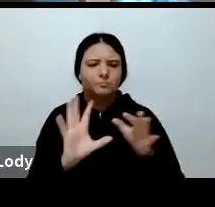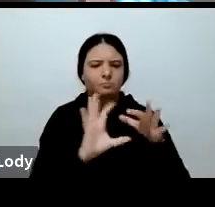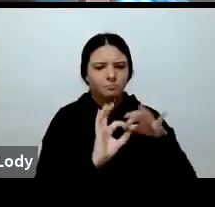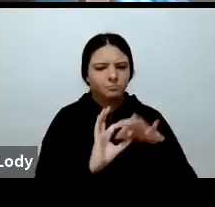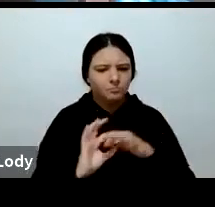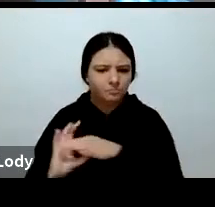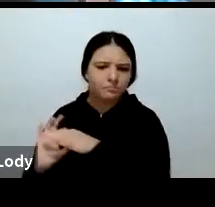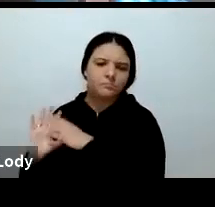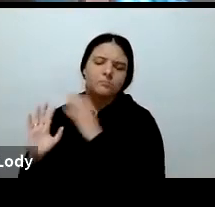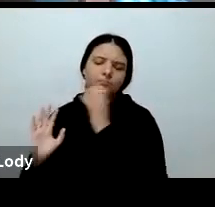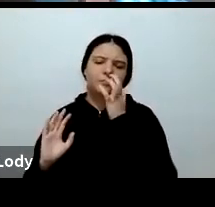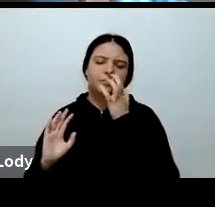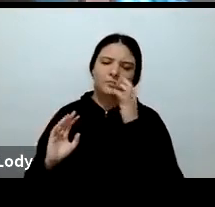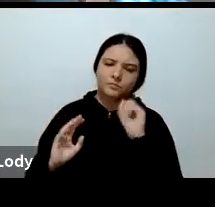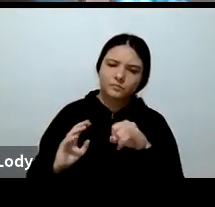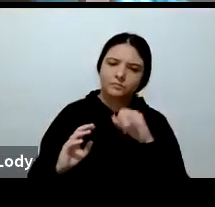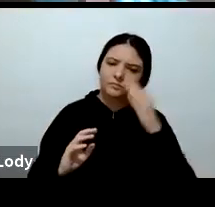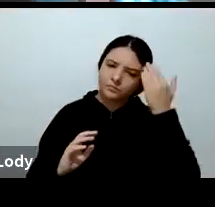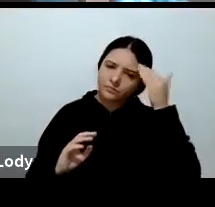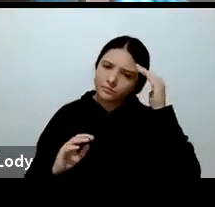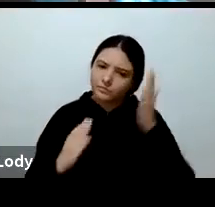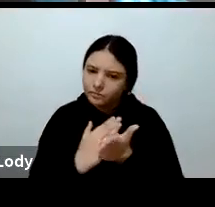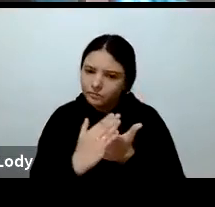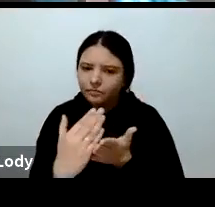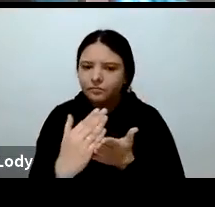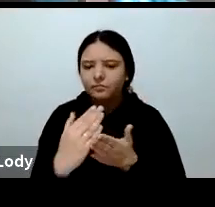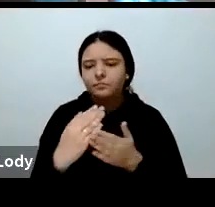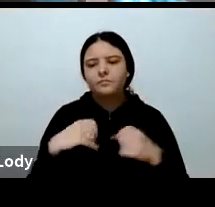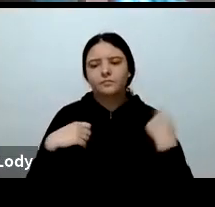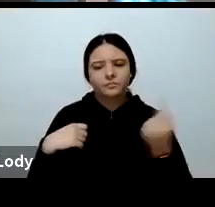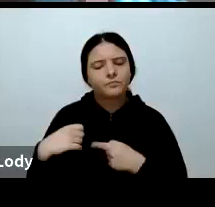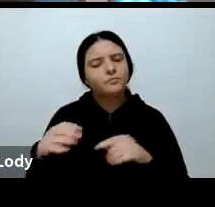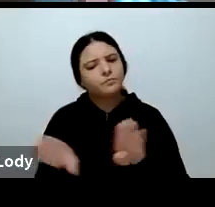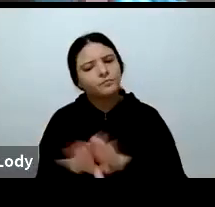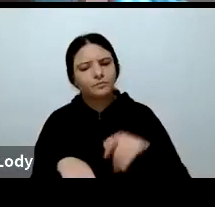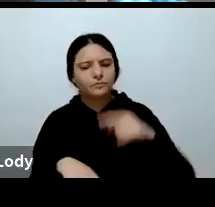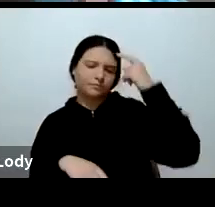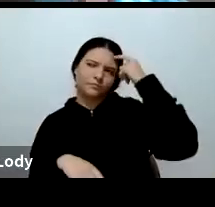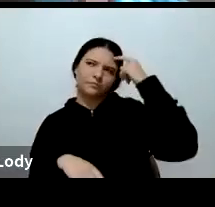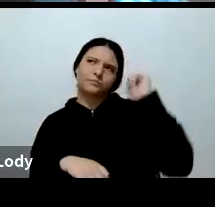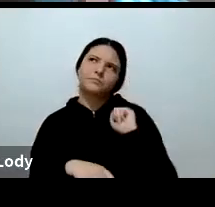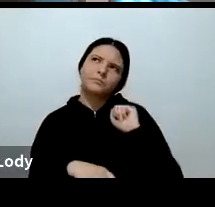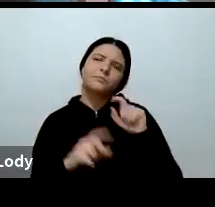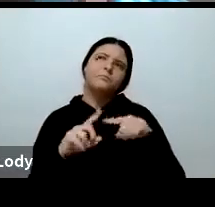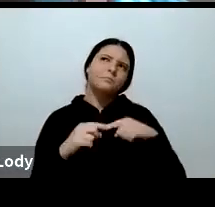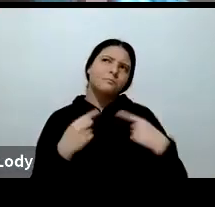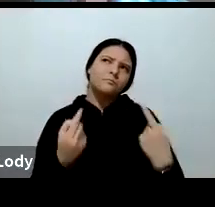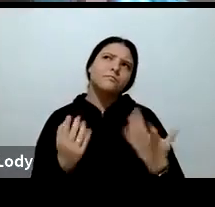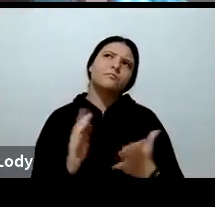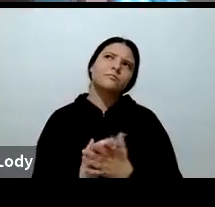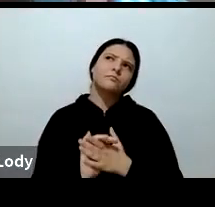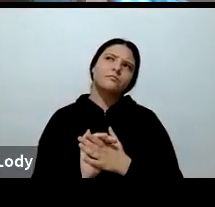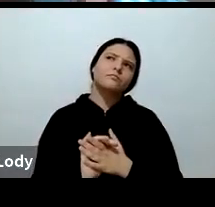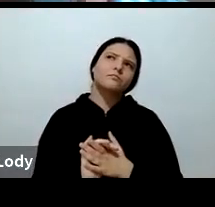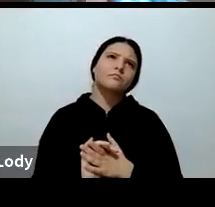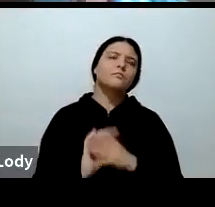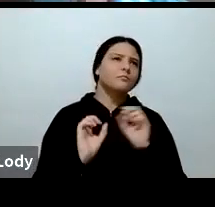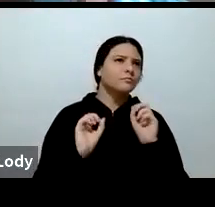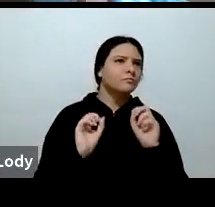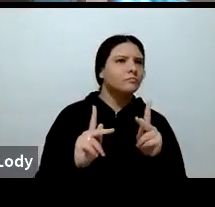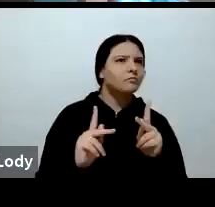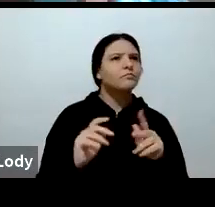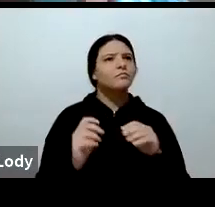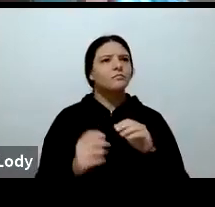começa a entender isso, né, a gente começa de repente a pensar, tá, mas né, a gente já criou